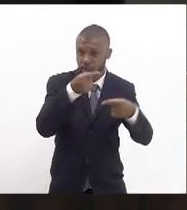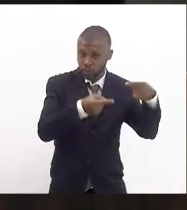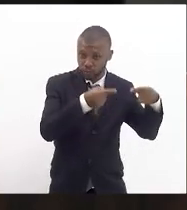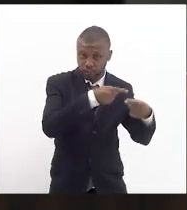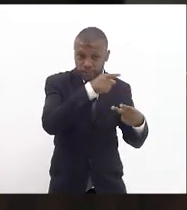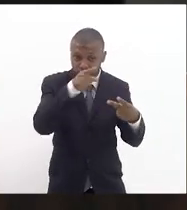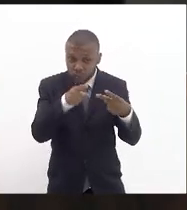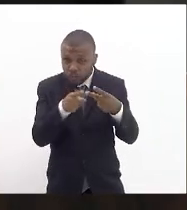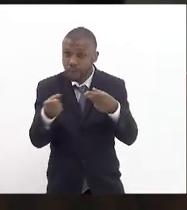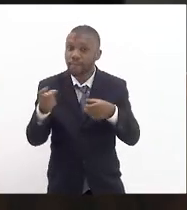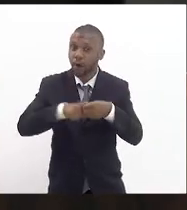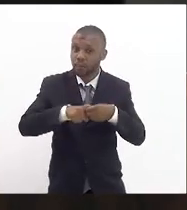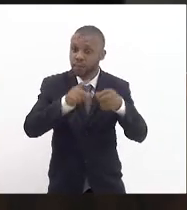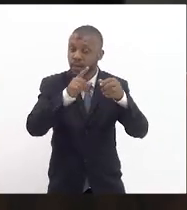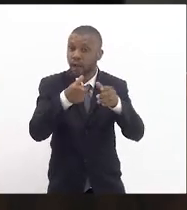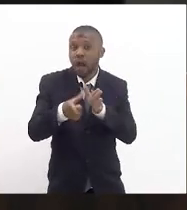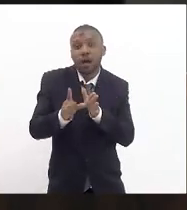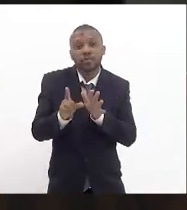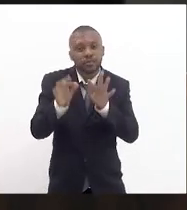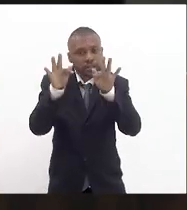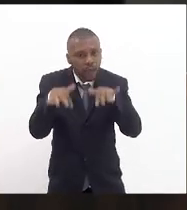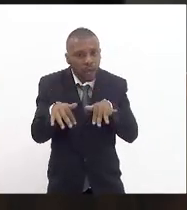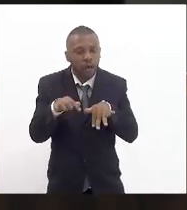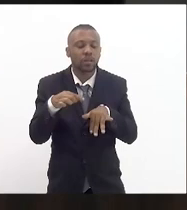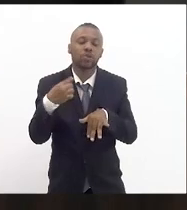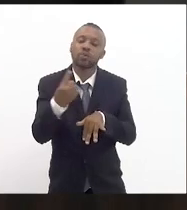Presidente, antes de encerrar a ordem do dia, convida a deputada